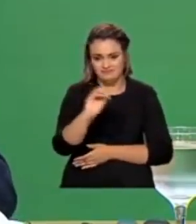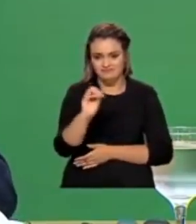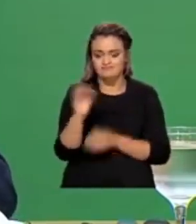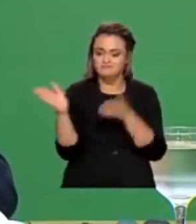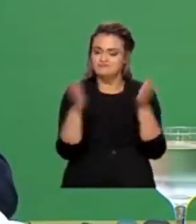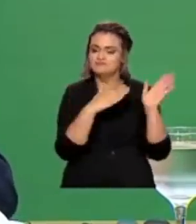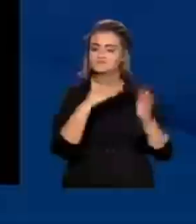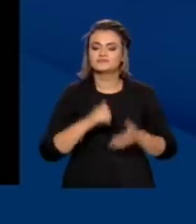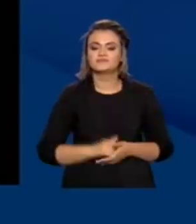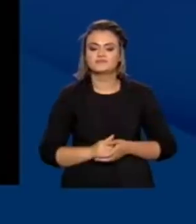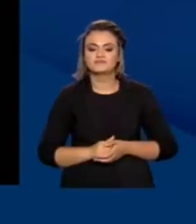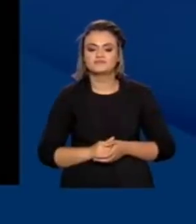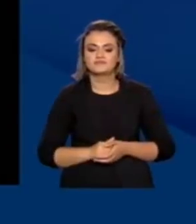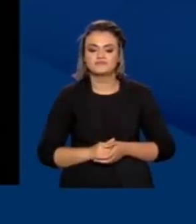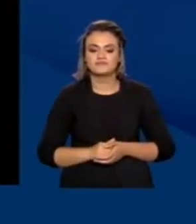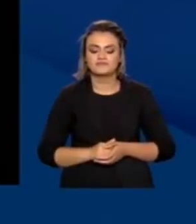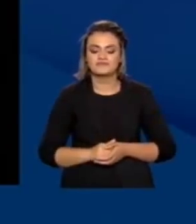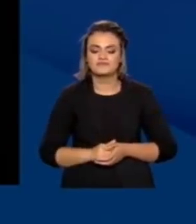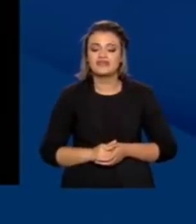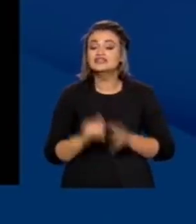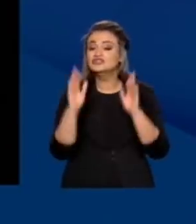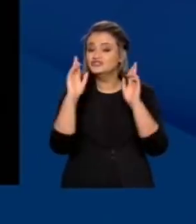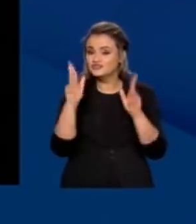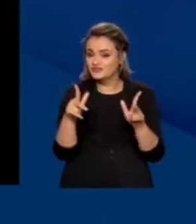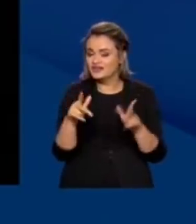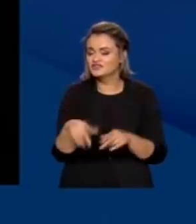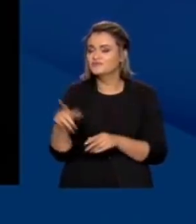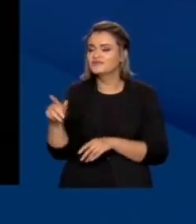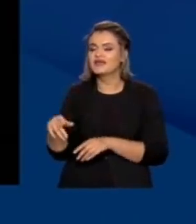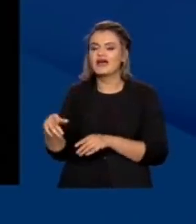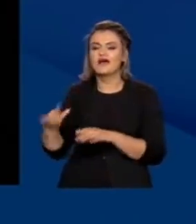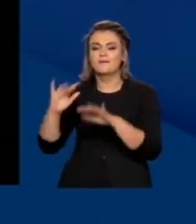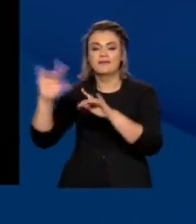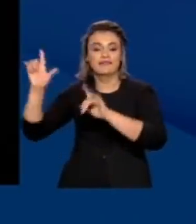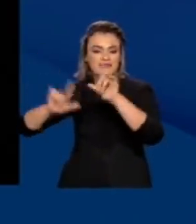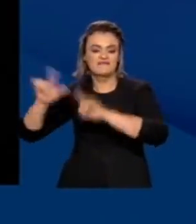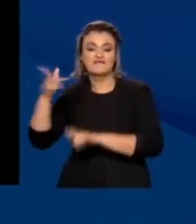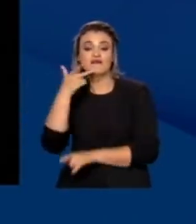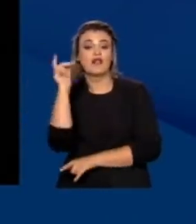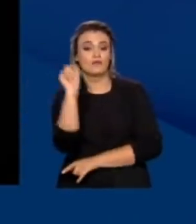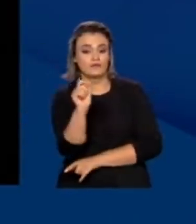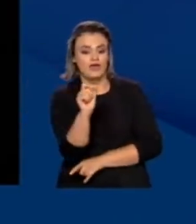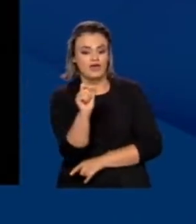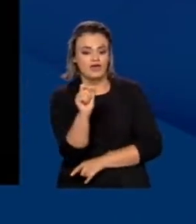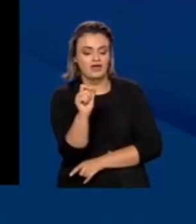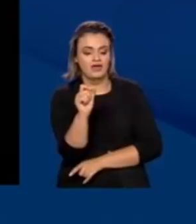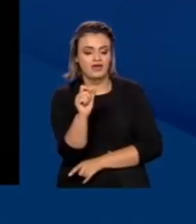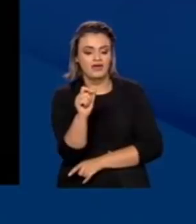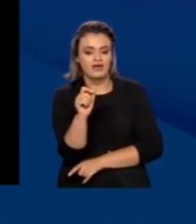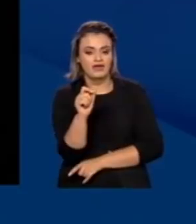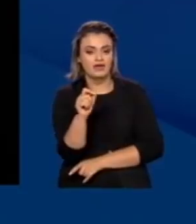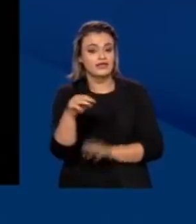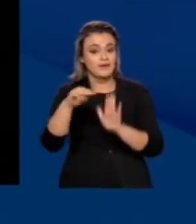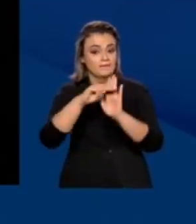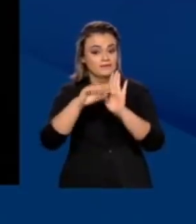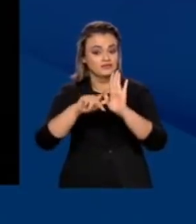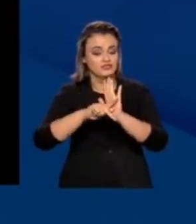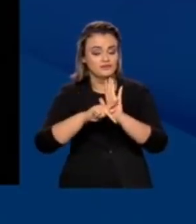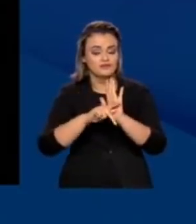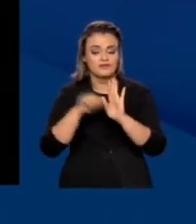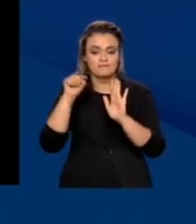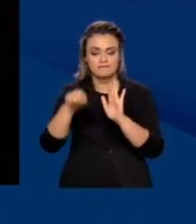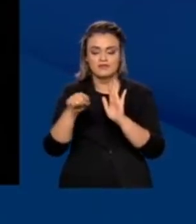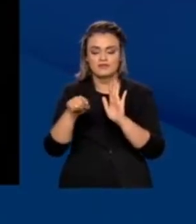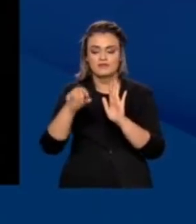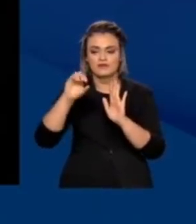Próximo slide, por favor. Diferente do afirmado por uma rede de televisão, a edição da medida provisória